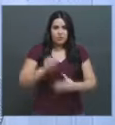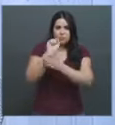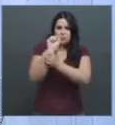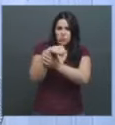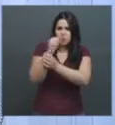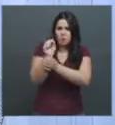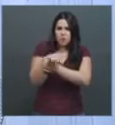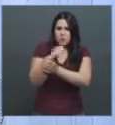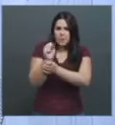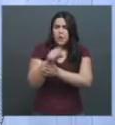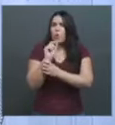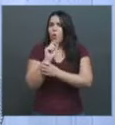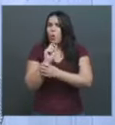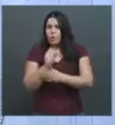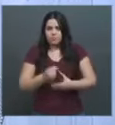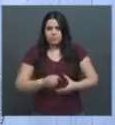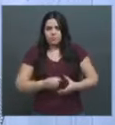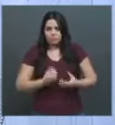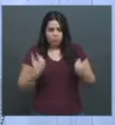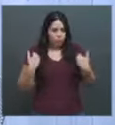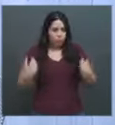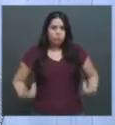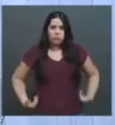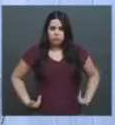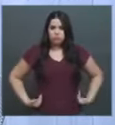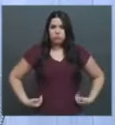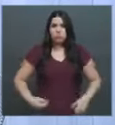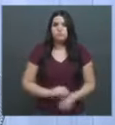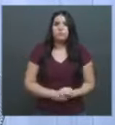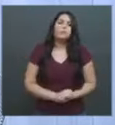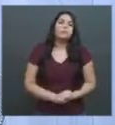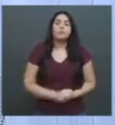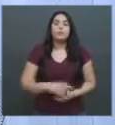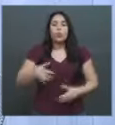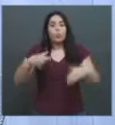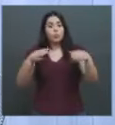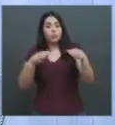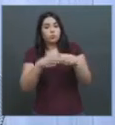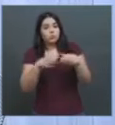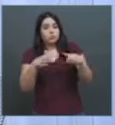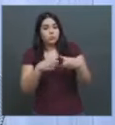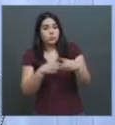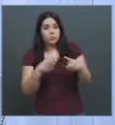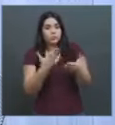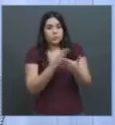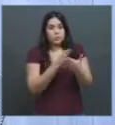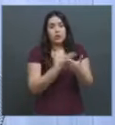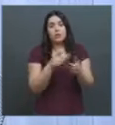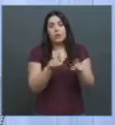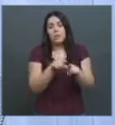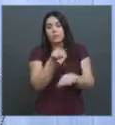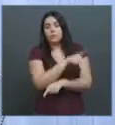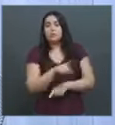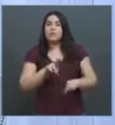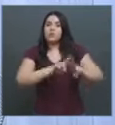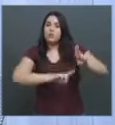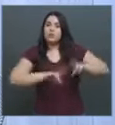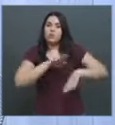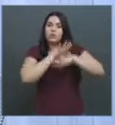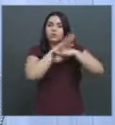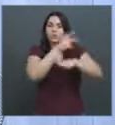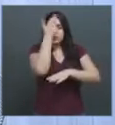Fisioterapia para fortalecer os músculos do corpo. É assim que uma equipe de estudantes de professores da UFO ajudam pacientes